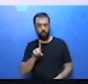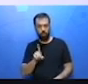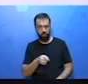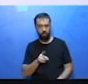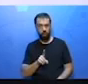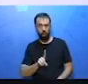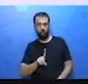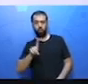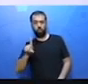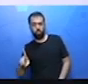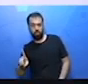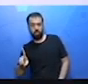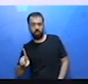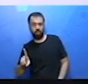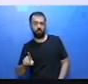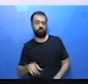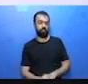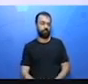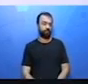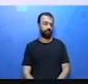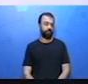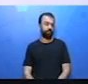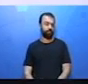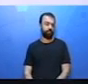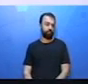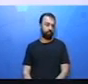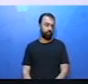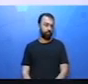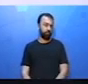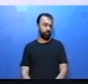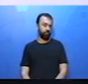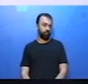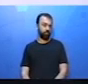vírgula para cá depois do 2.